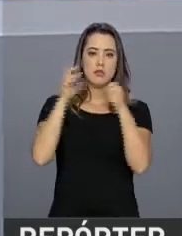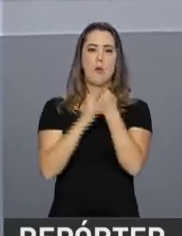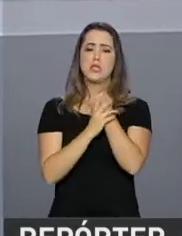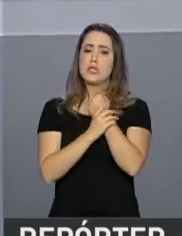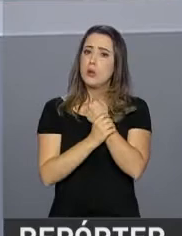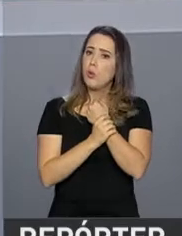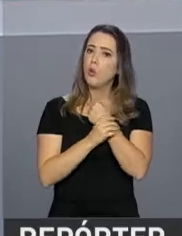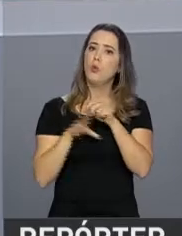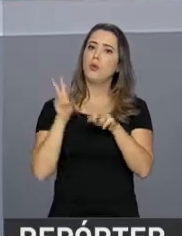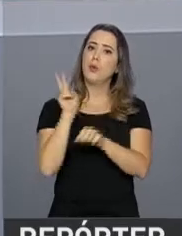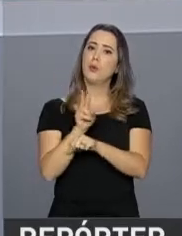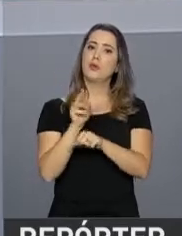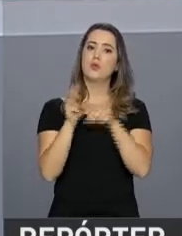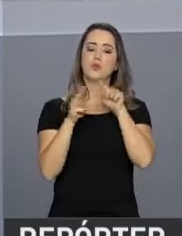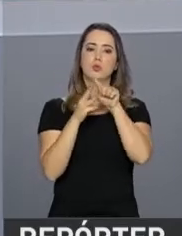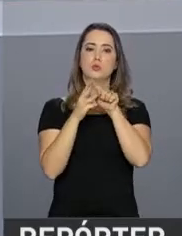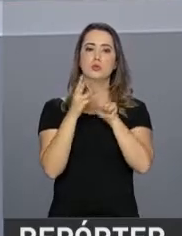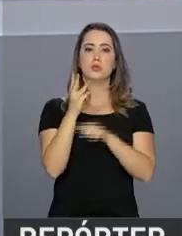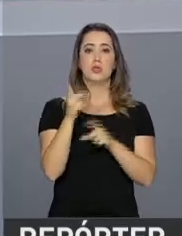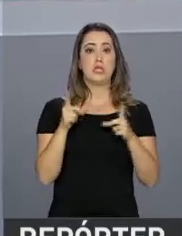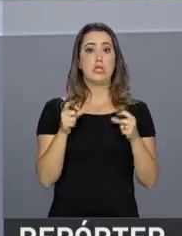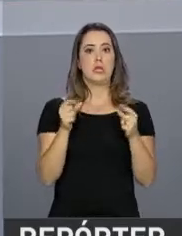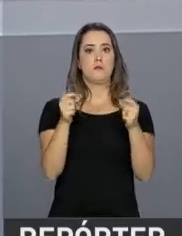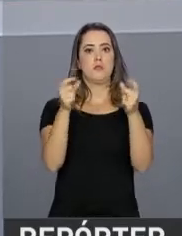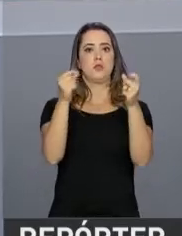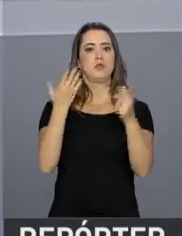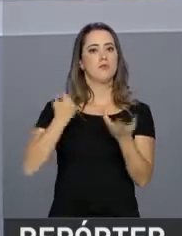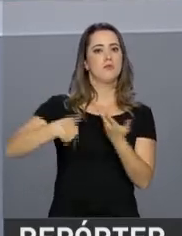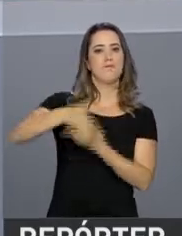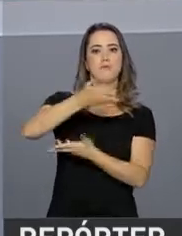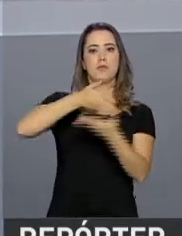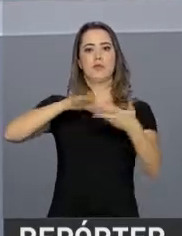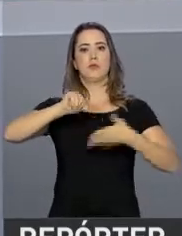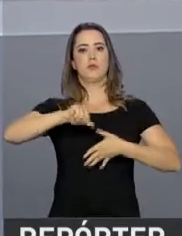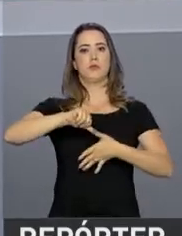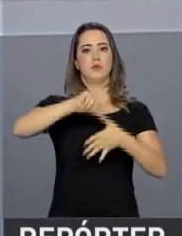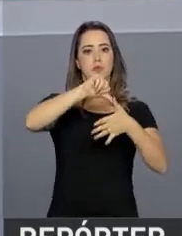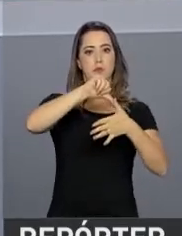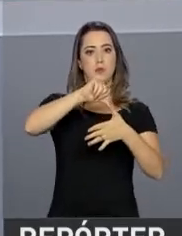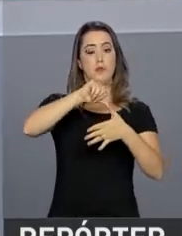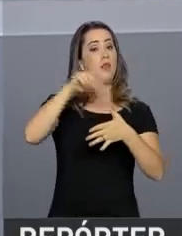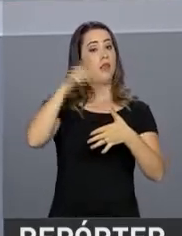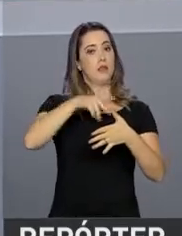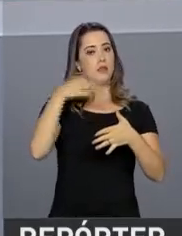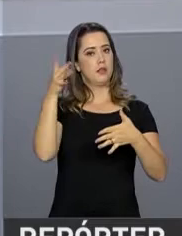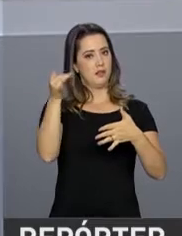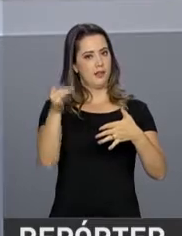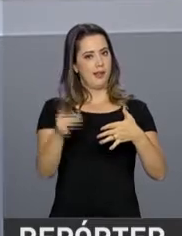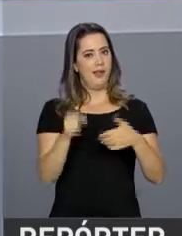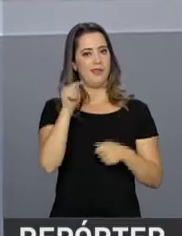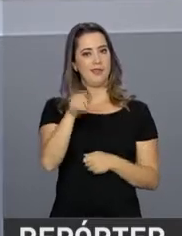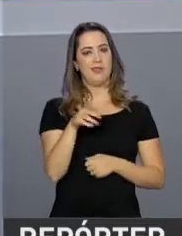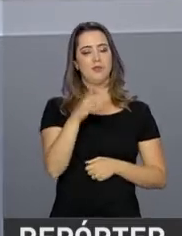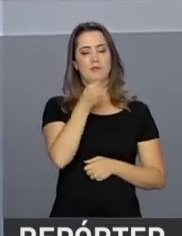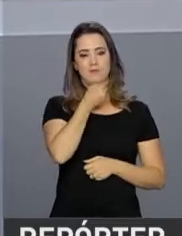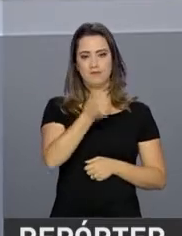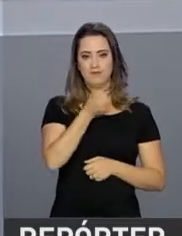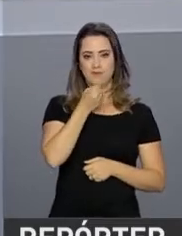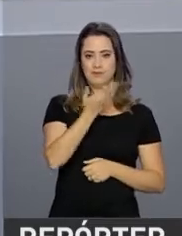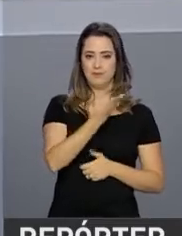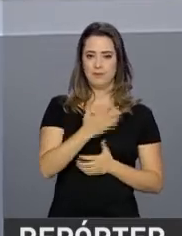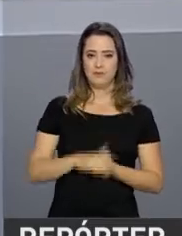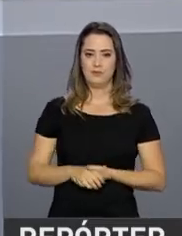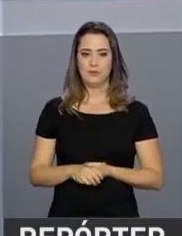e protege contra três tipos de vírus que mais circulam no hemisfério sul quem conta mais pra gente é a repórter gabriela